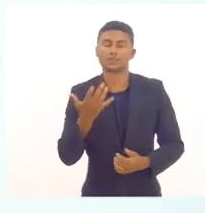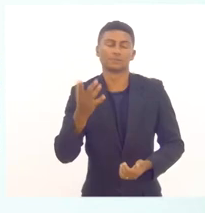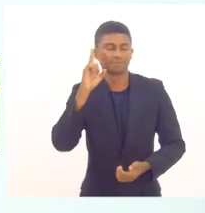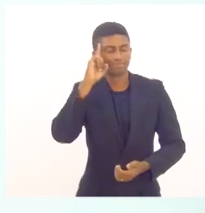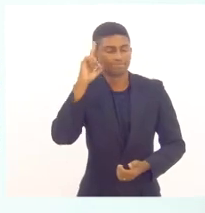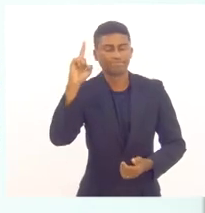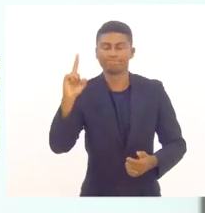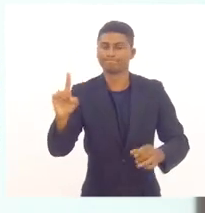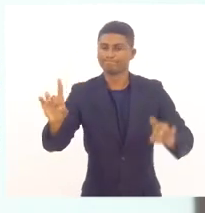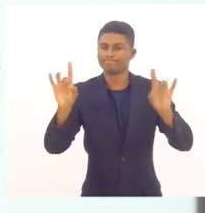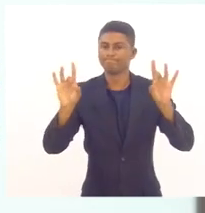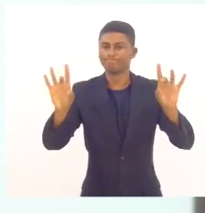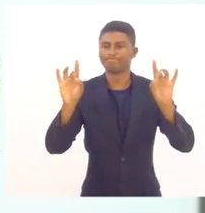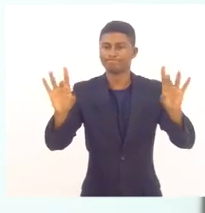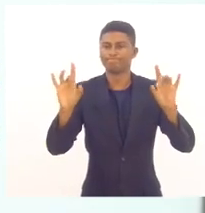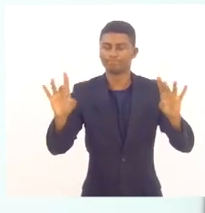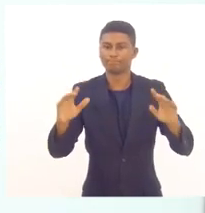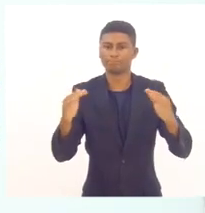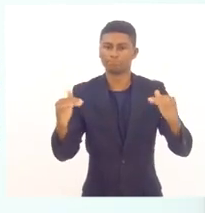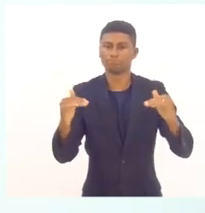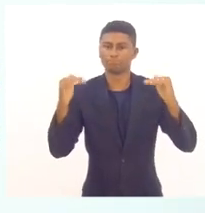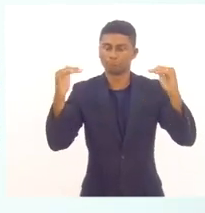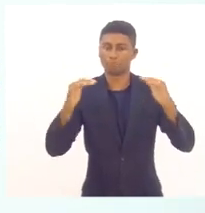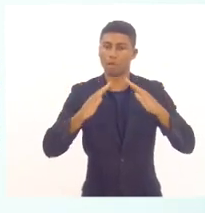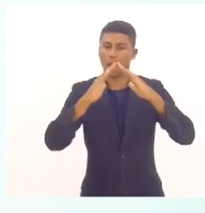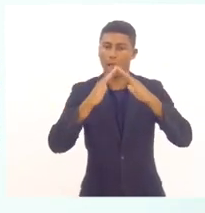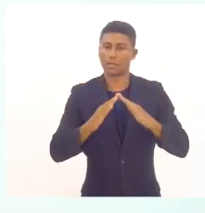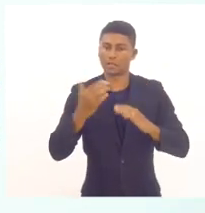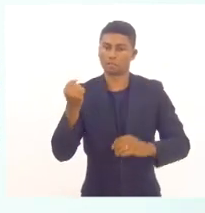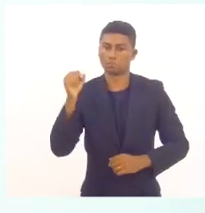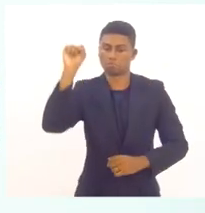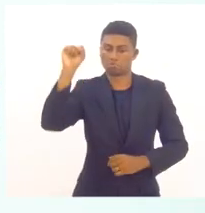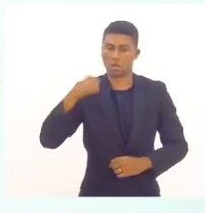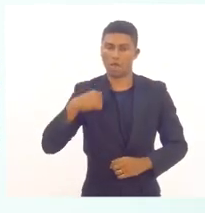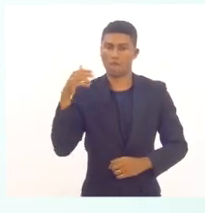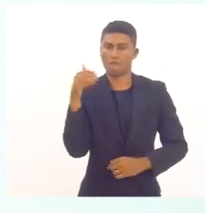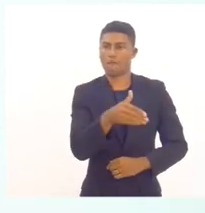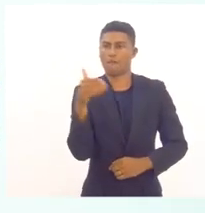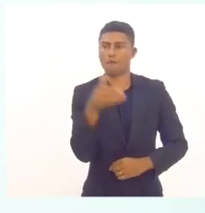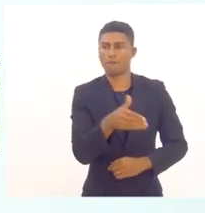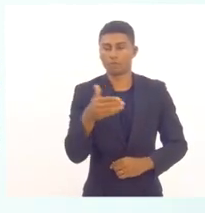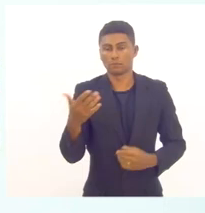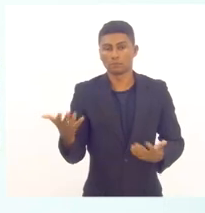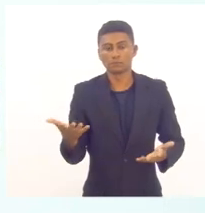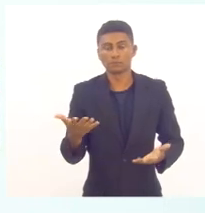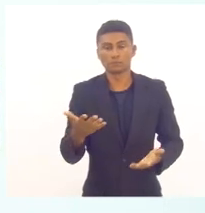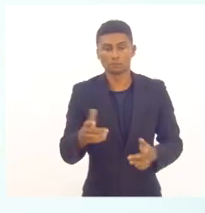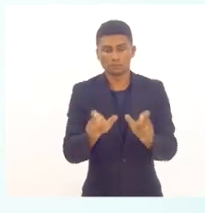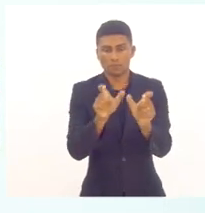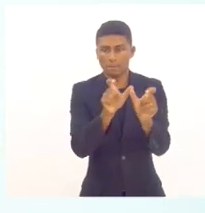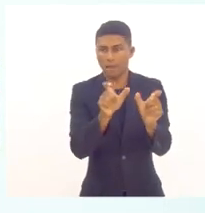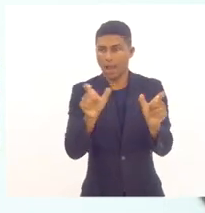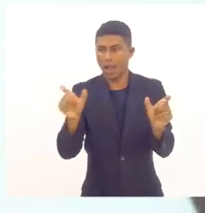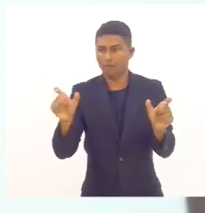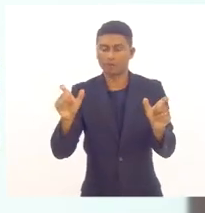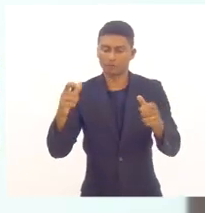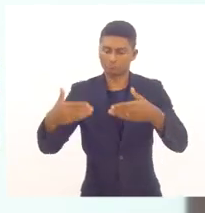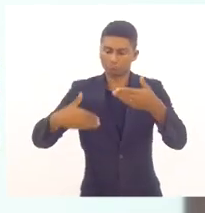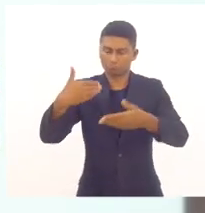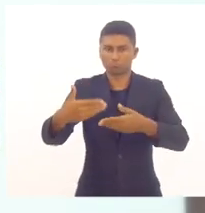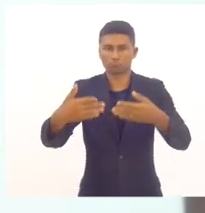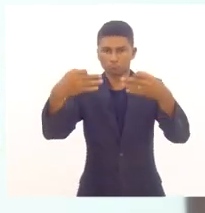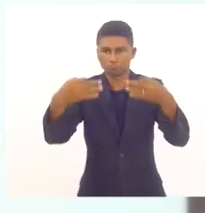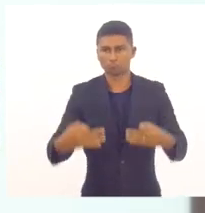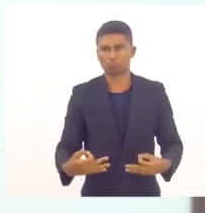sagrado para a casa de axé que eu frequento, é um dia que as palavras são sacralizadas, que,